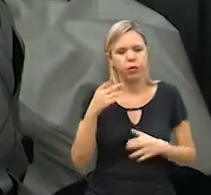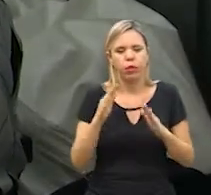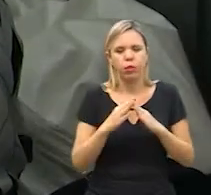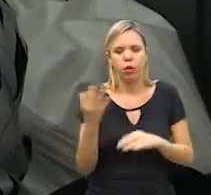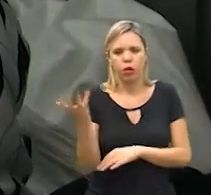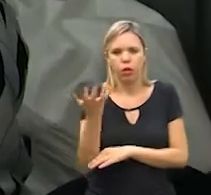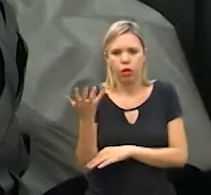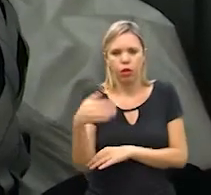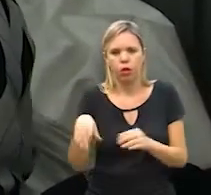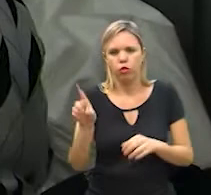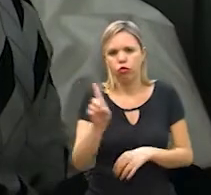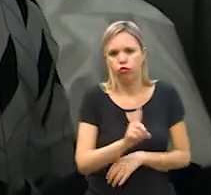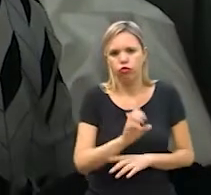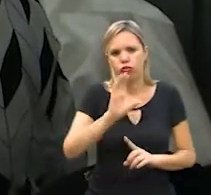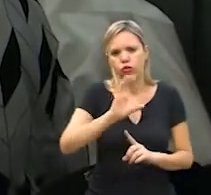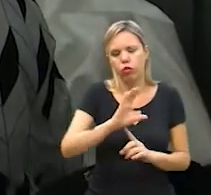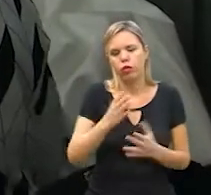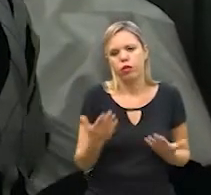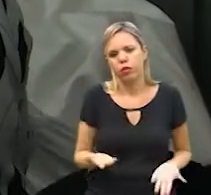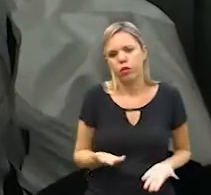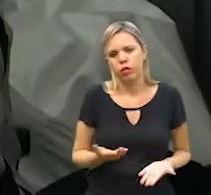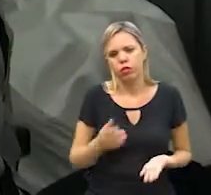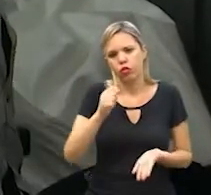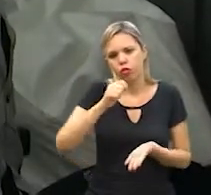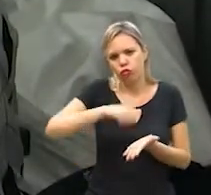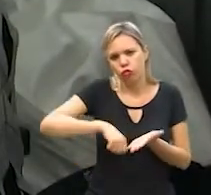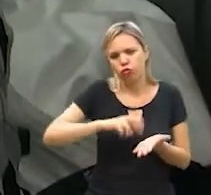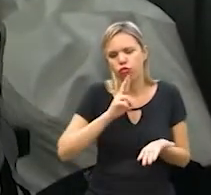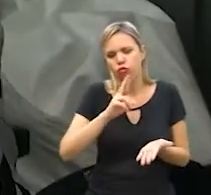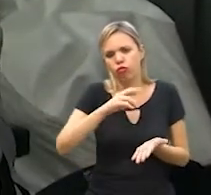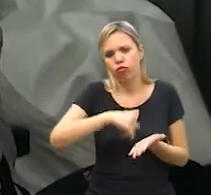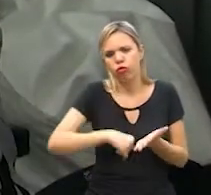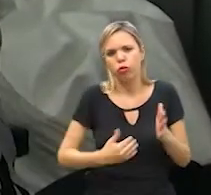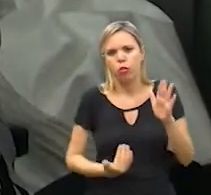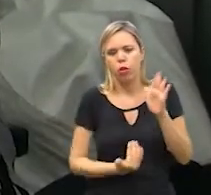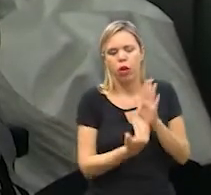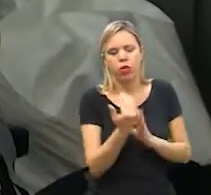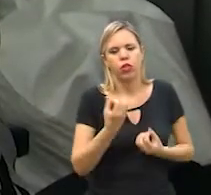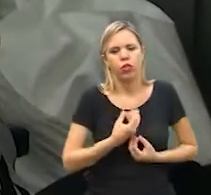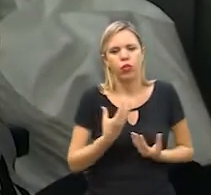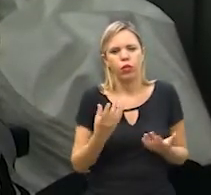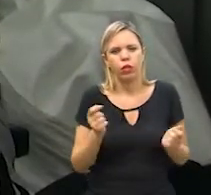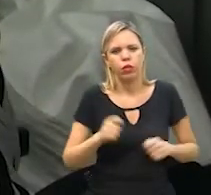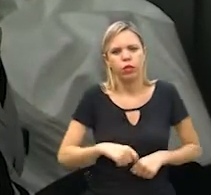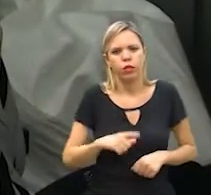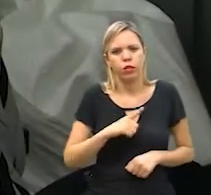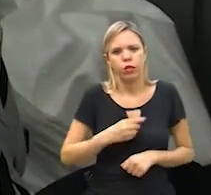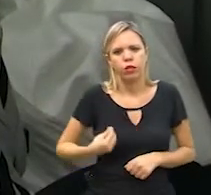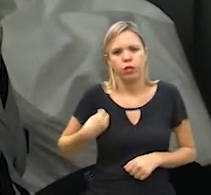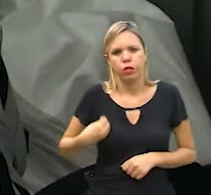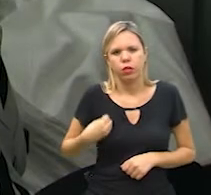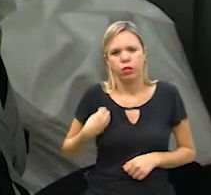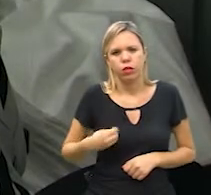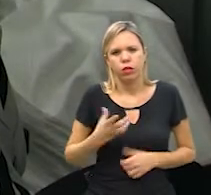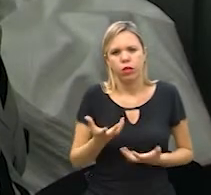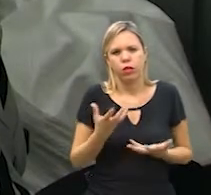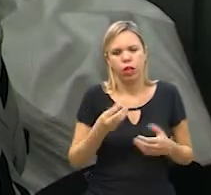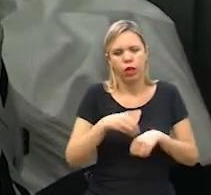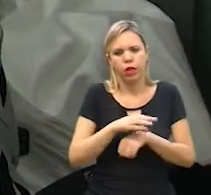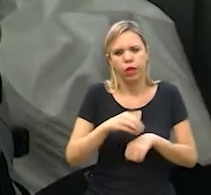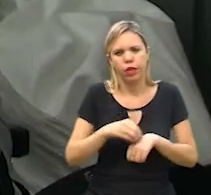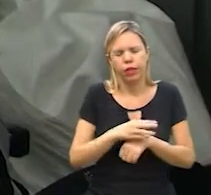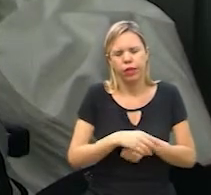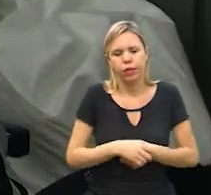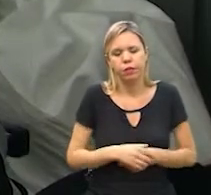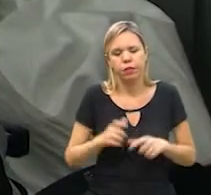cada pessoa em situação de rua que chega ao balcão, uma ficha é preenchida com o máximo de informações que ela tiver